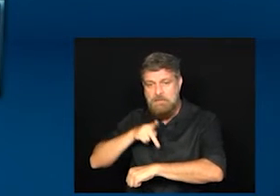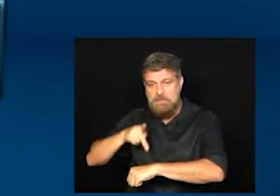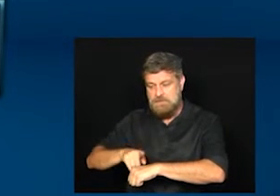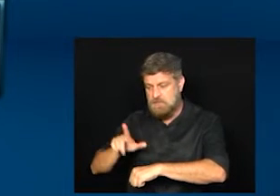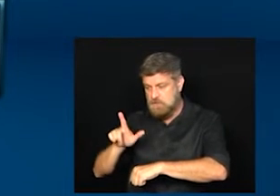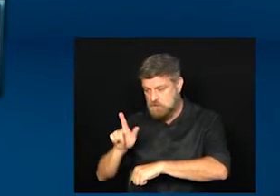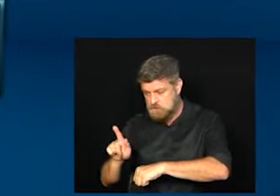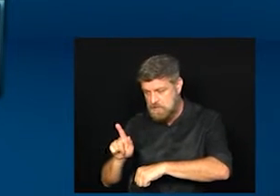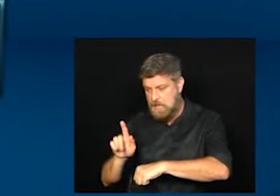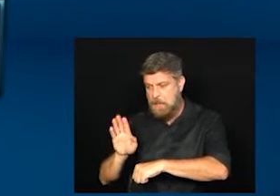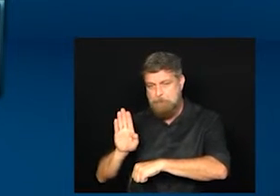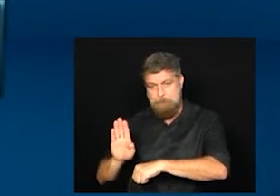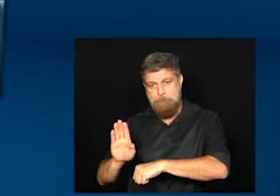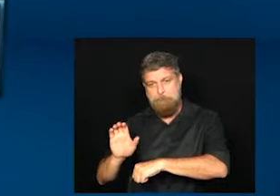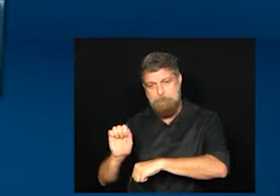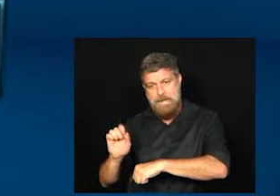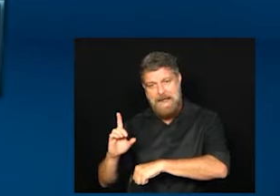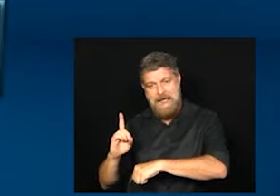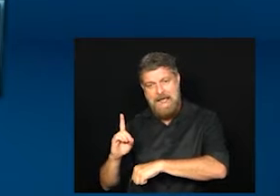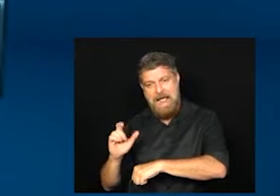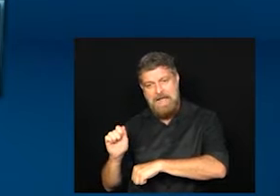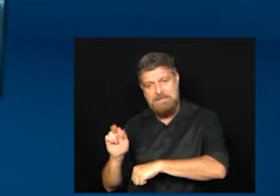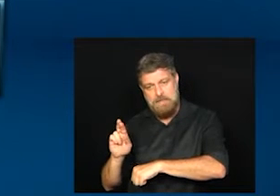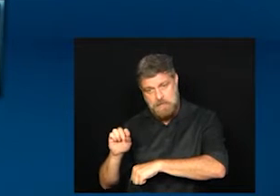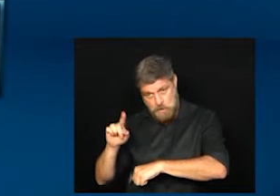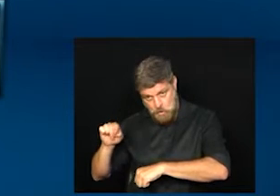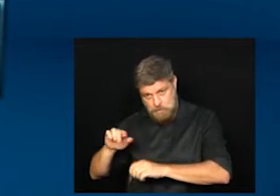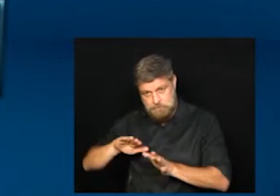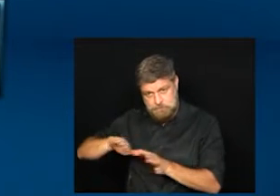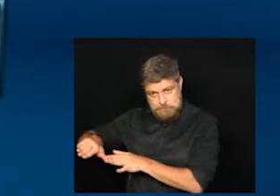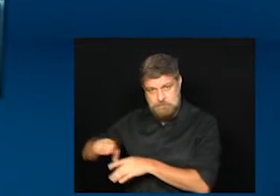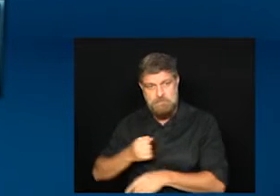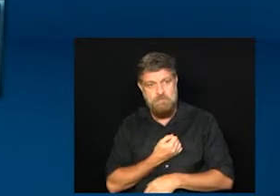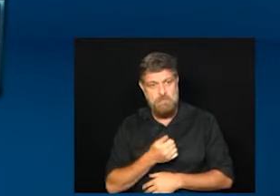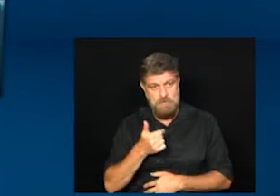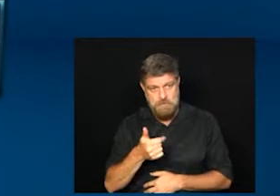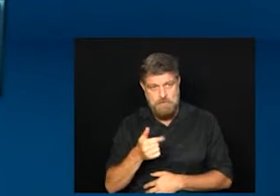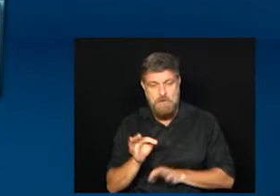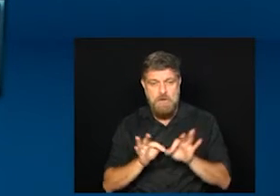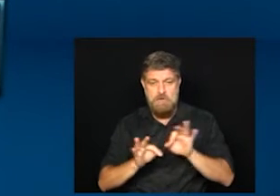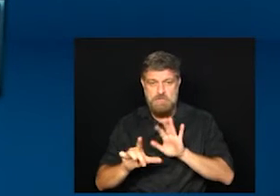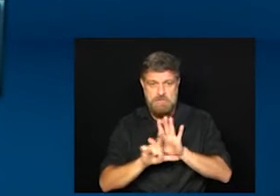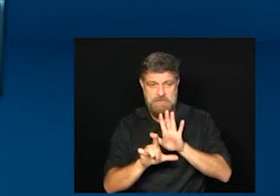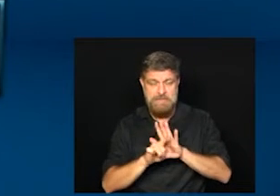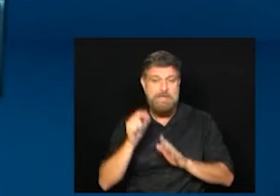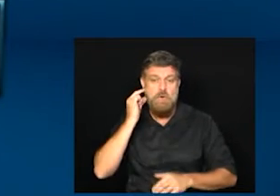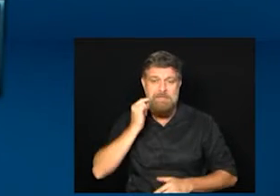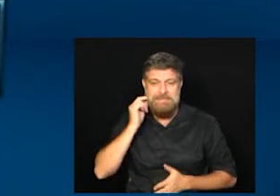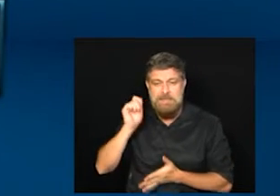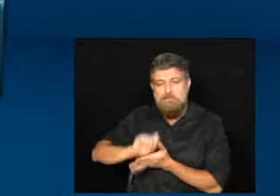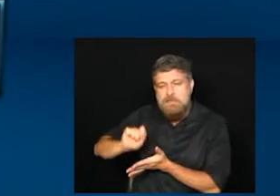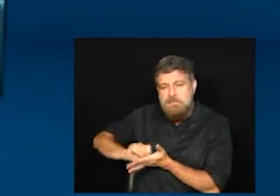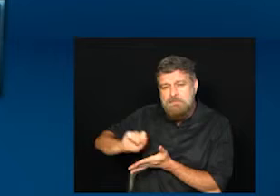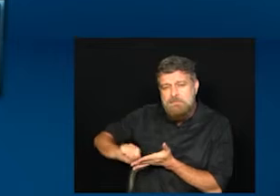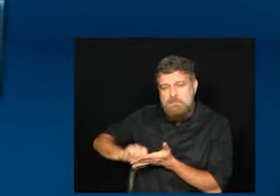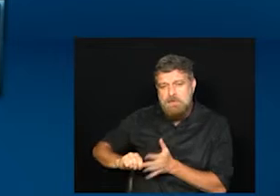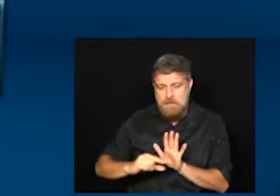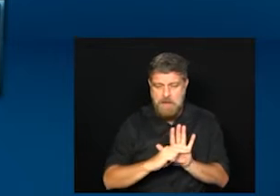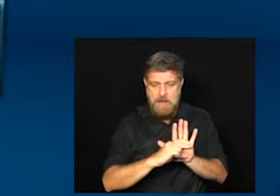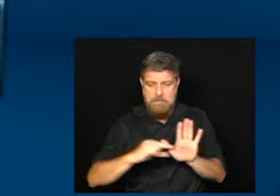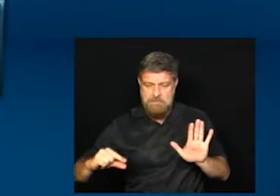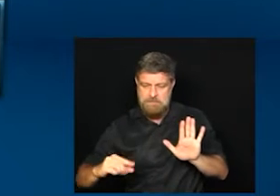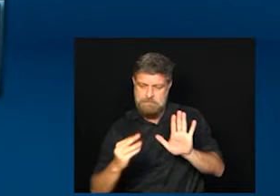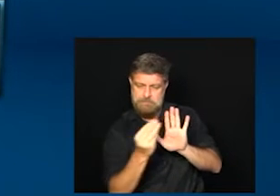Badaró. O item 2 é a primeira discussão do projeto de lei de autoria do vereador Marcelo Silva, que acrescenta parágrafos